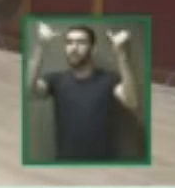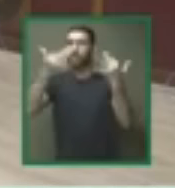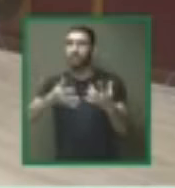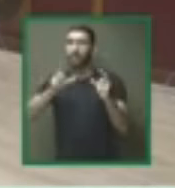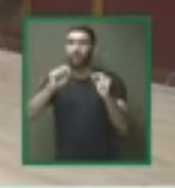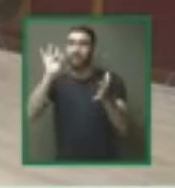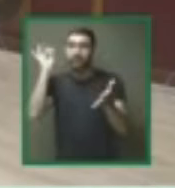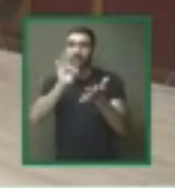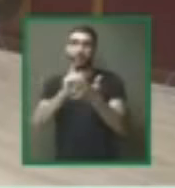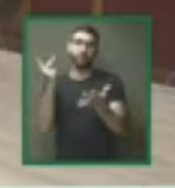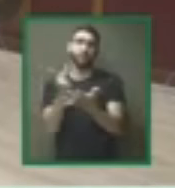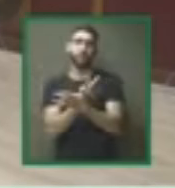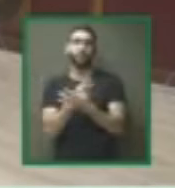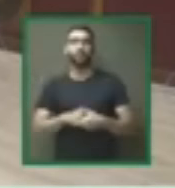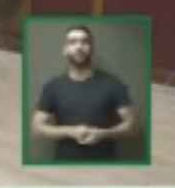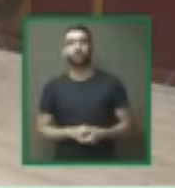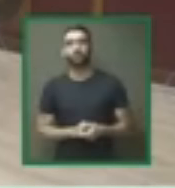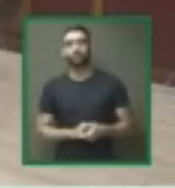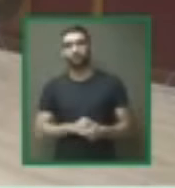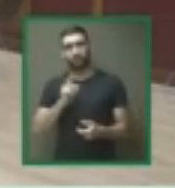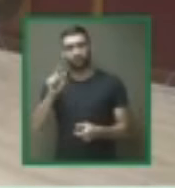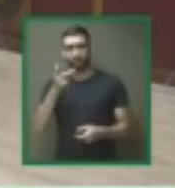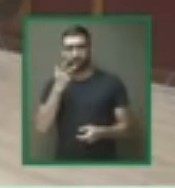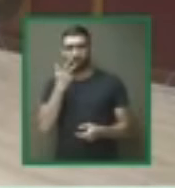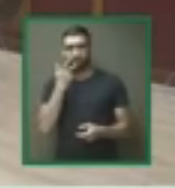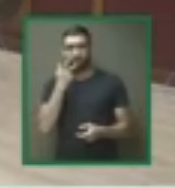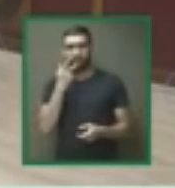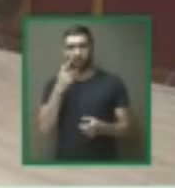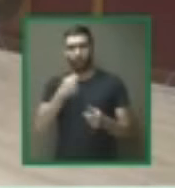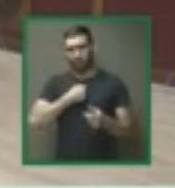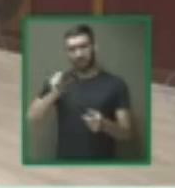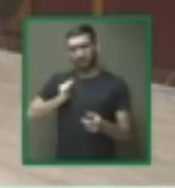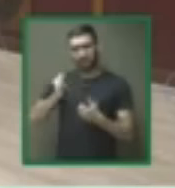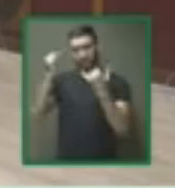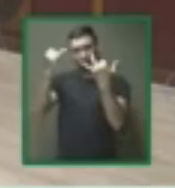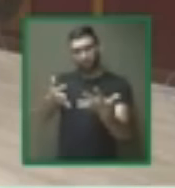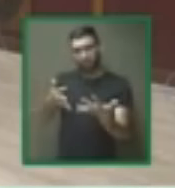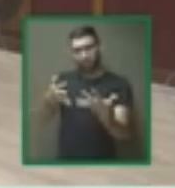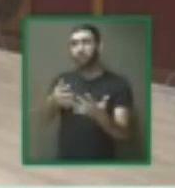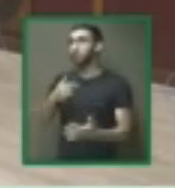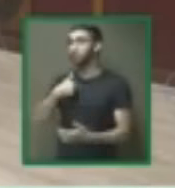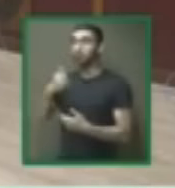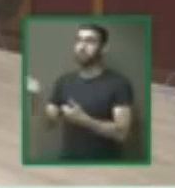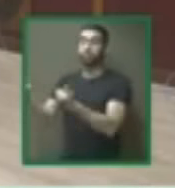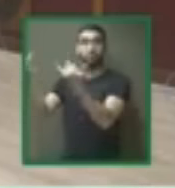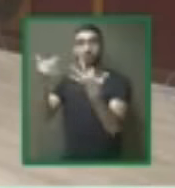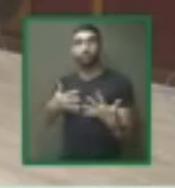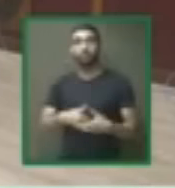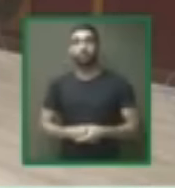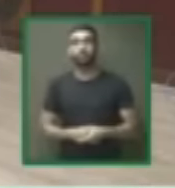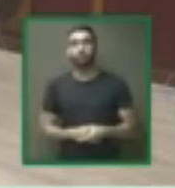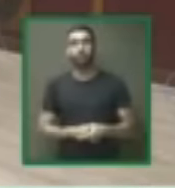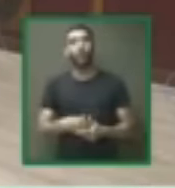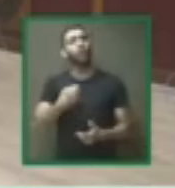levar a verdade dos fatos. E você falou com o delegado, você esclareceu para ele? Sim. Algum